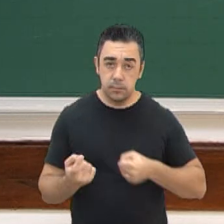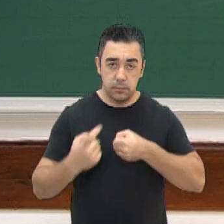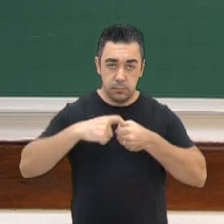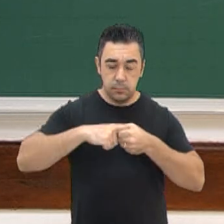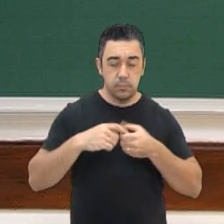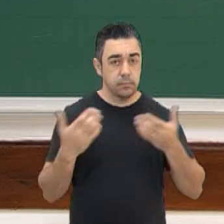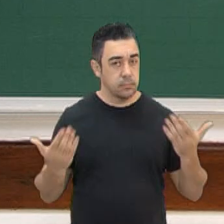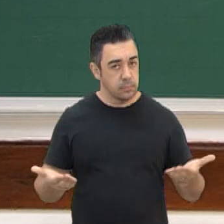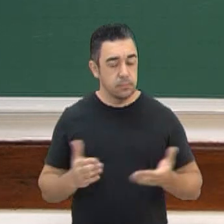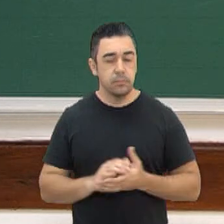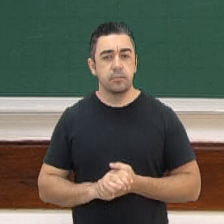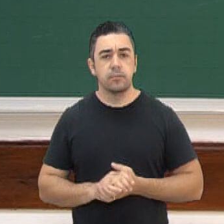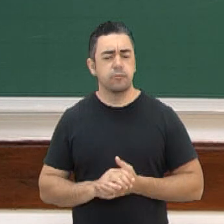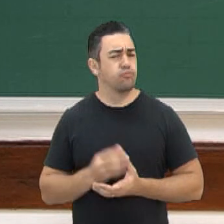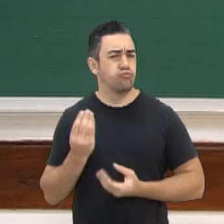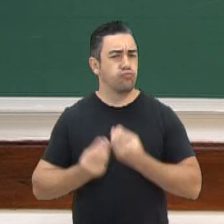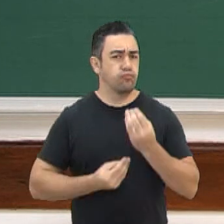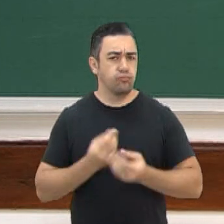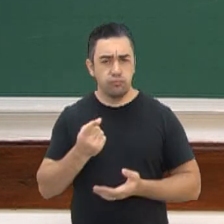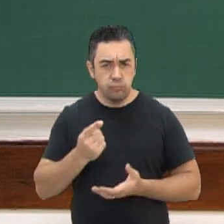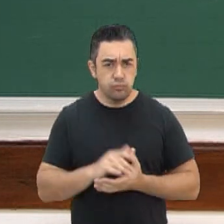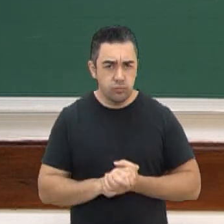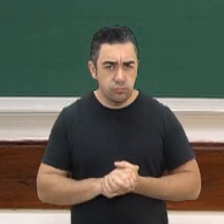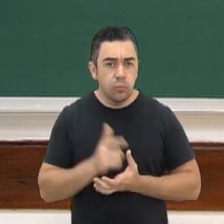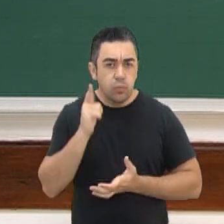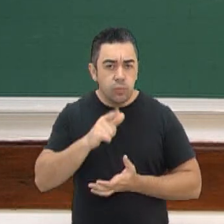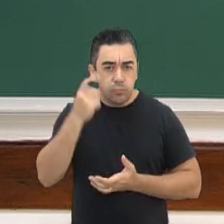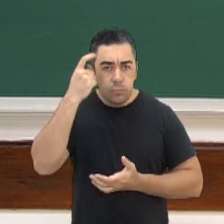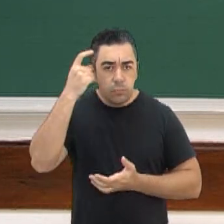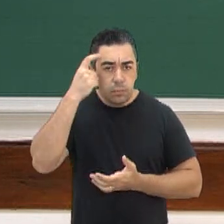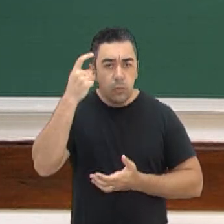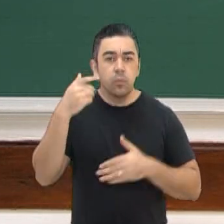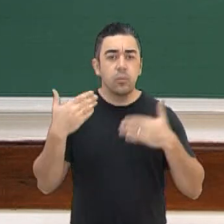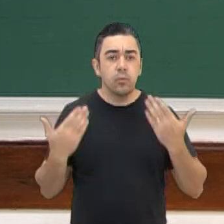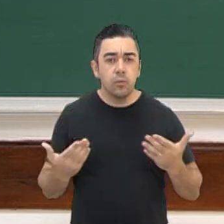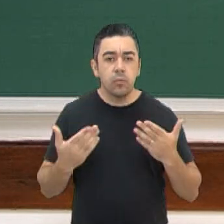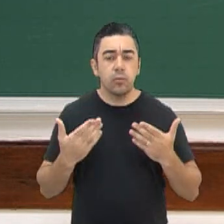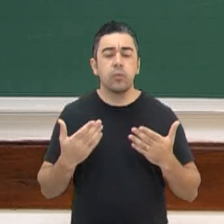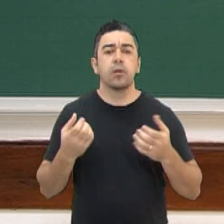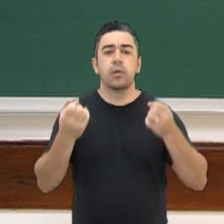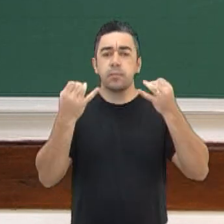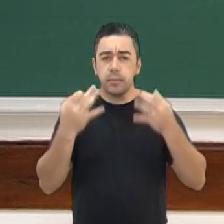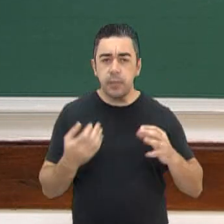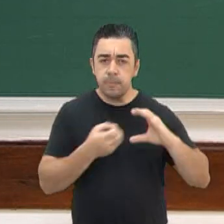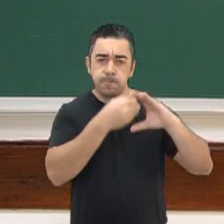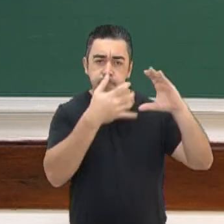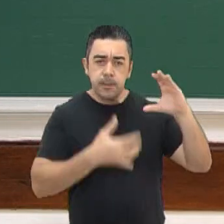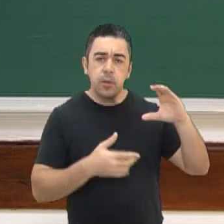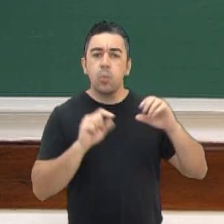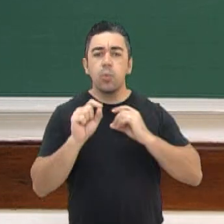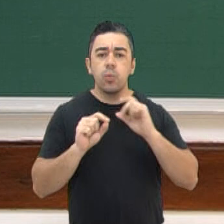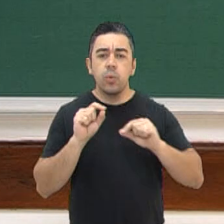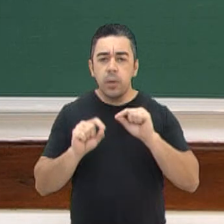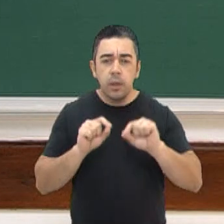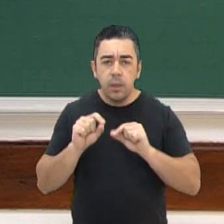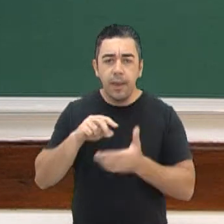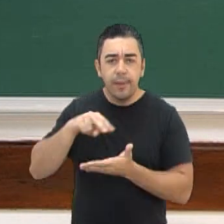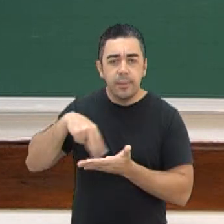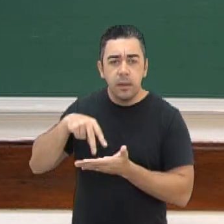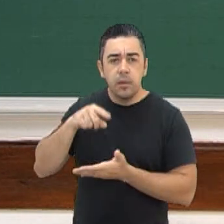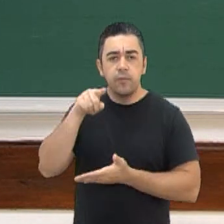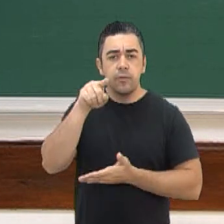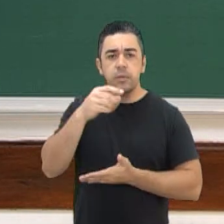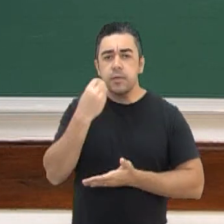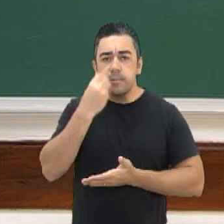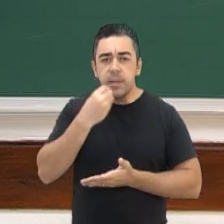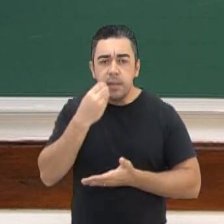Retornamos e então, como foi? Conseguiram pensar qual é a definição de dança para você? Quais foram as suas